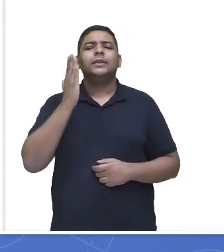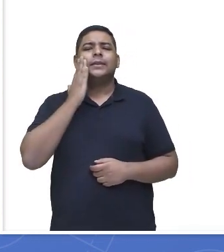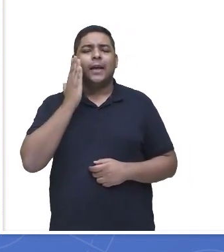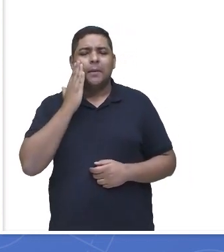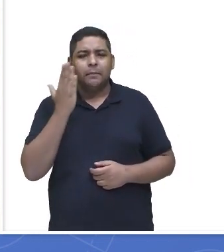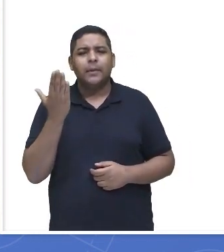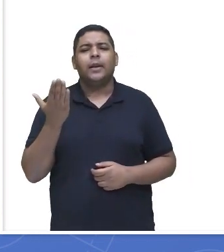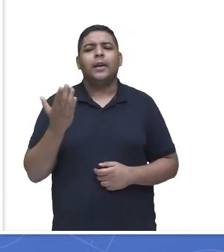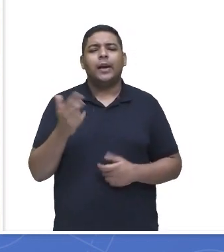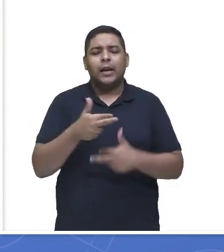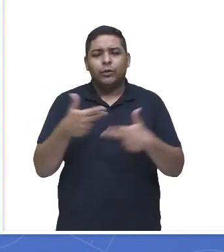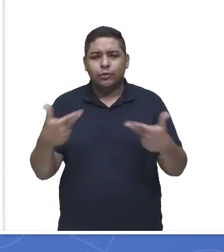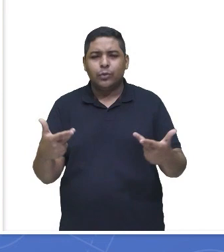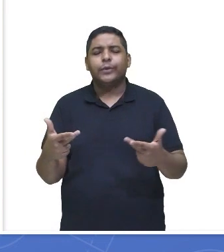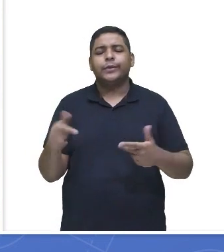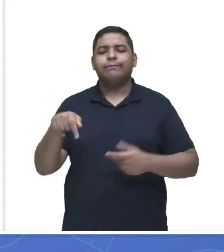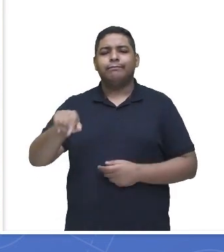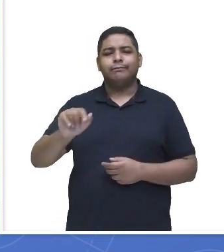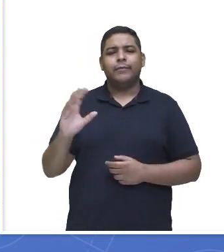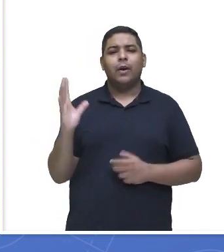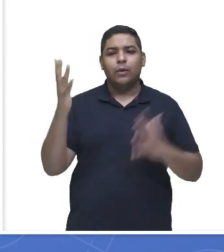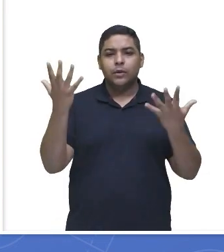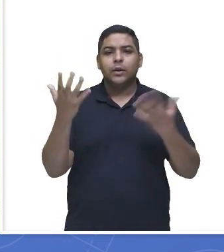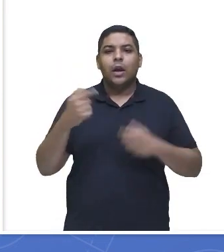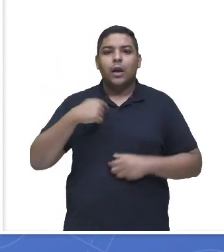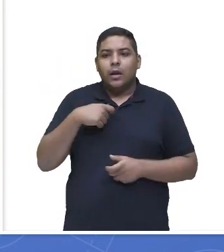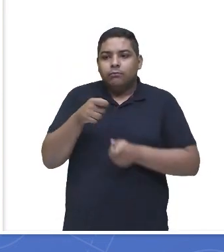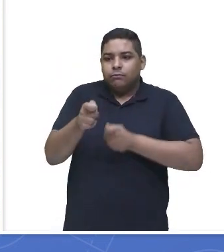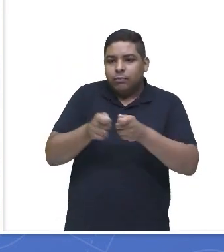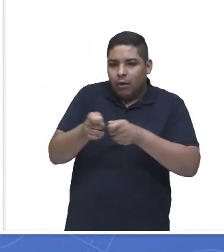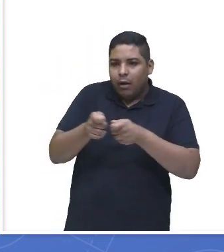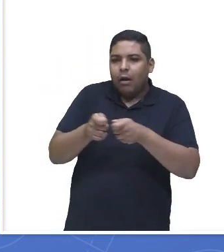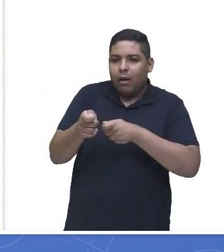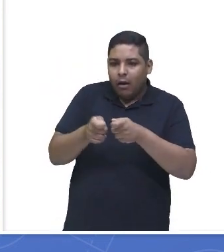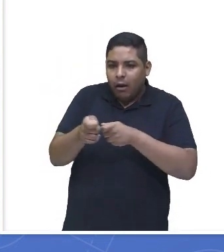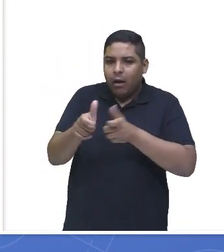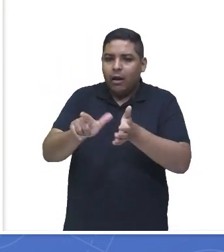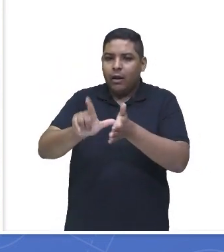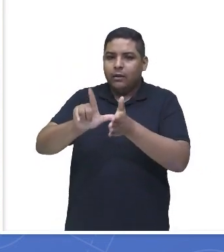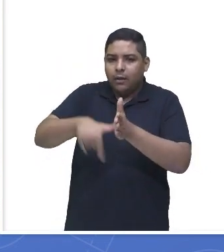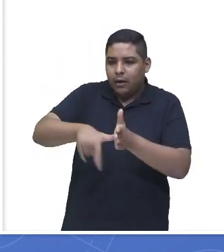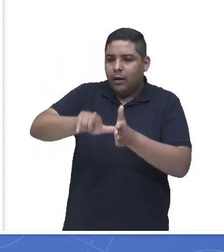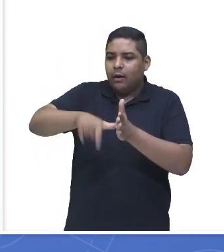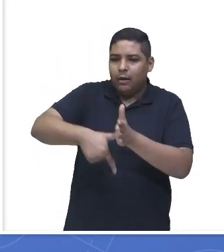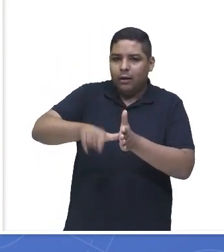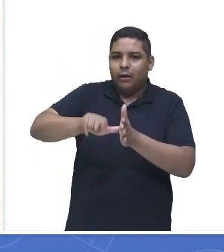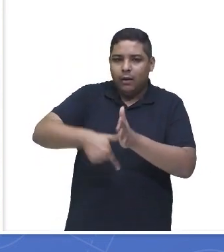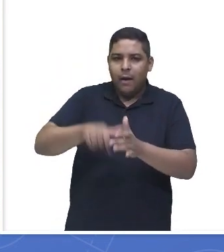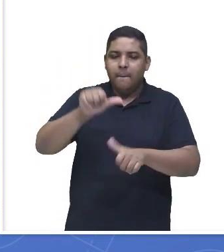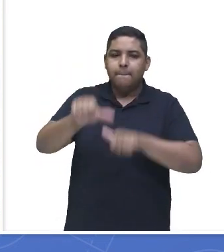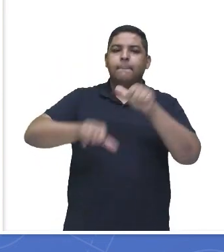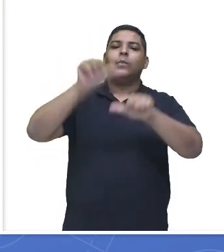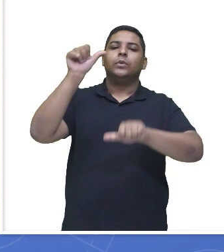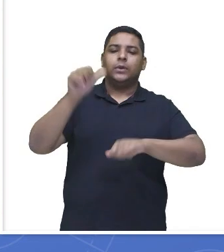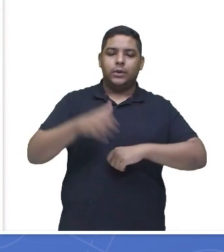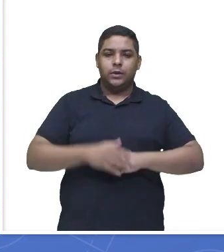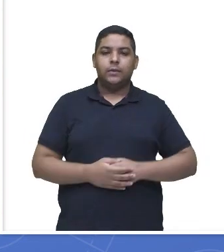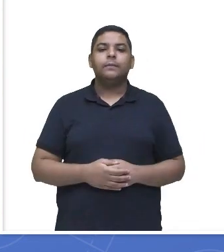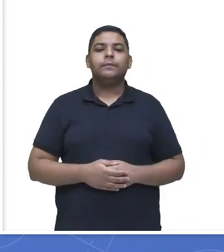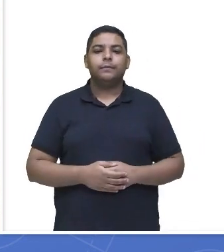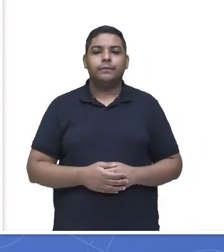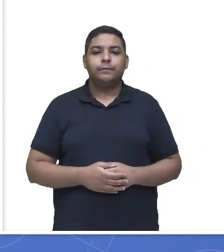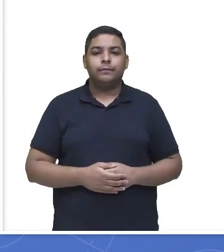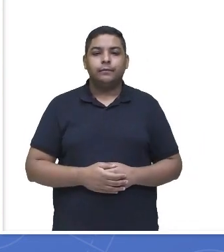iriam acontecer, né? Mas se eu puder frear, se eu puder atrasar o máximo que eu puder, eu vou tentar. Então, mas as mudanças acontecendo e